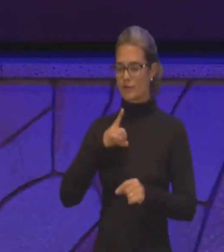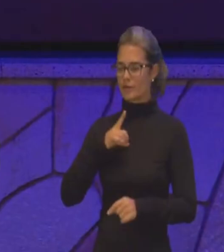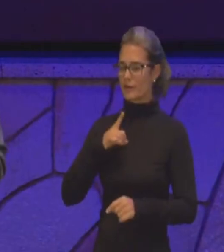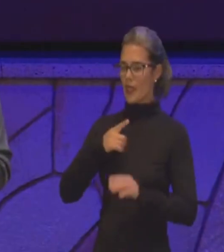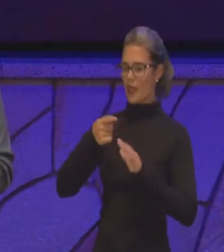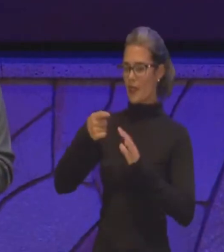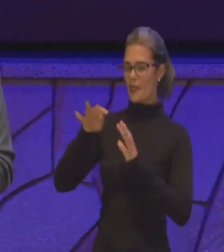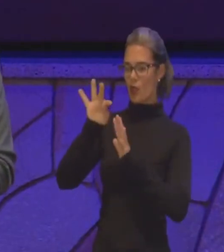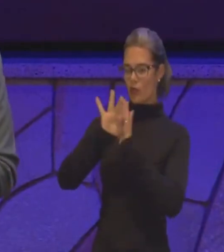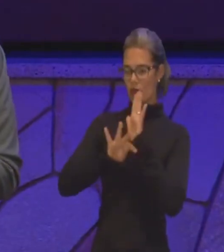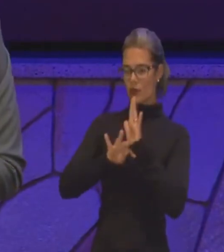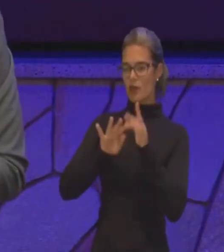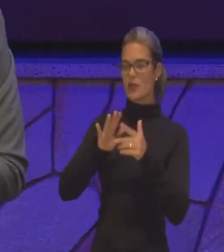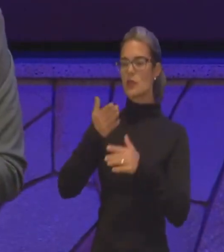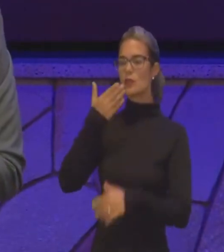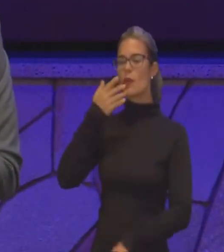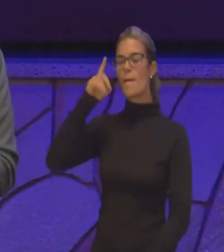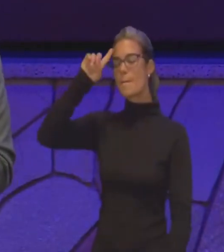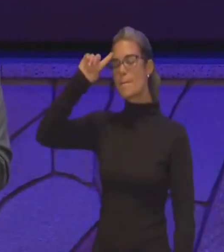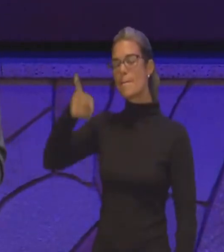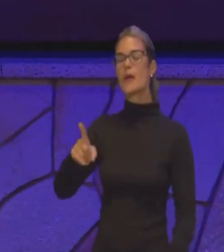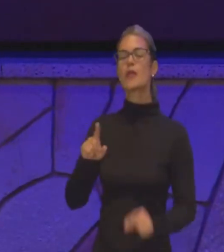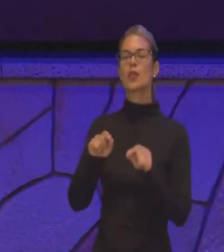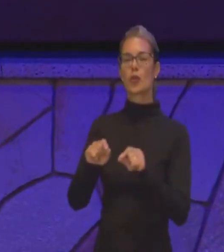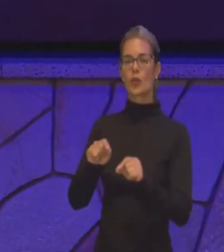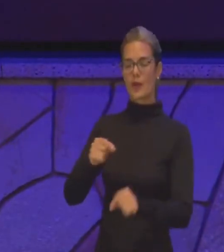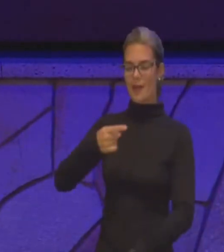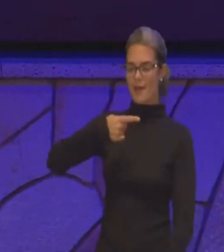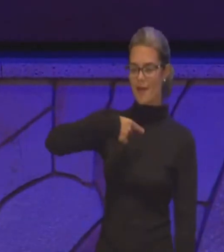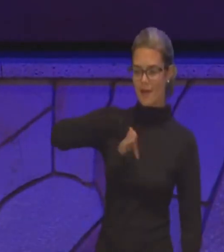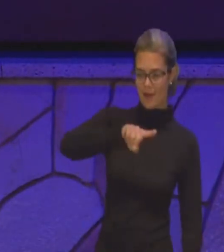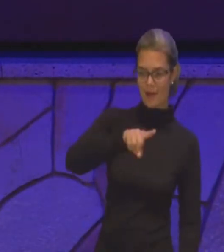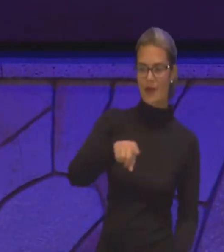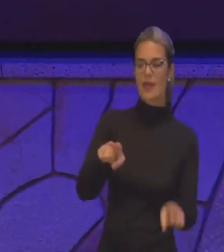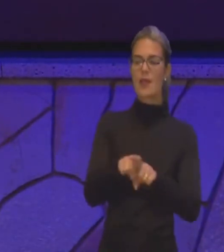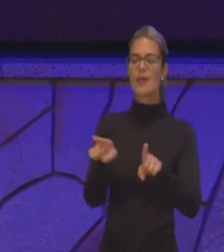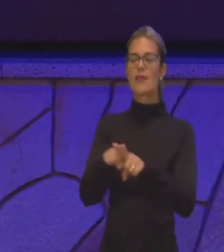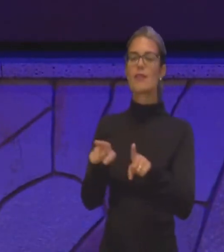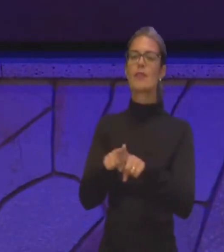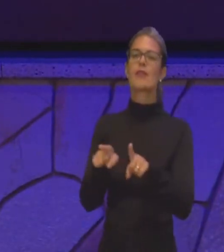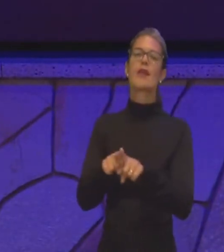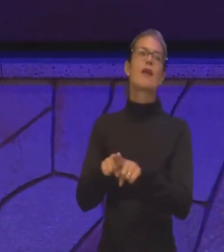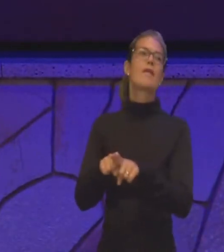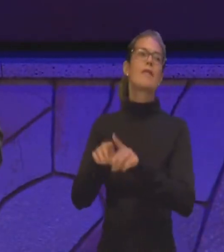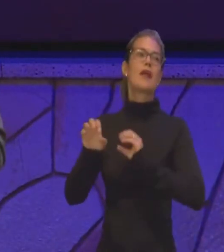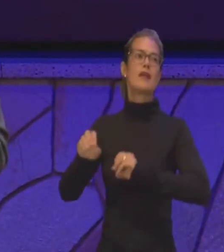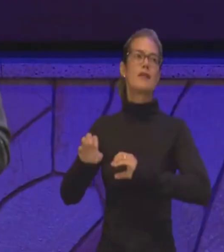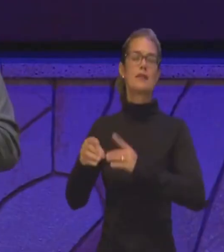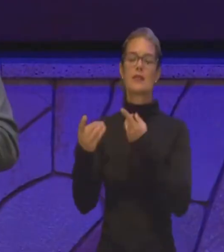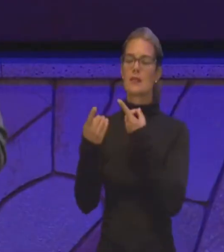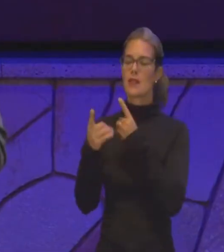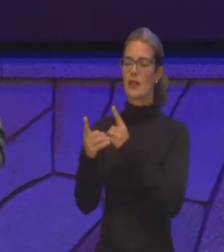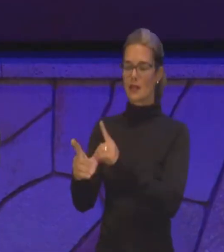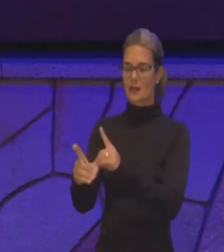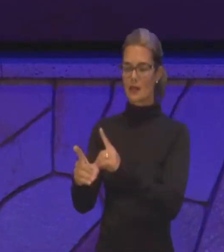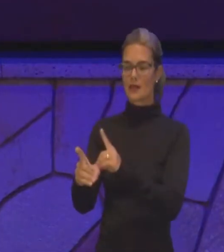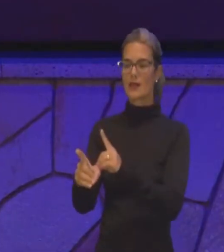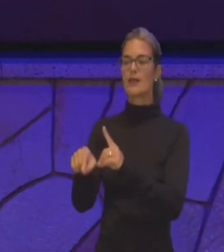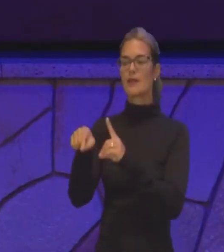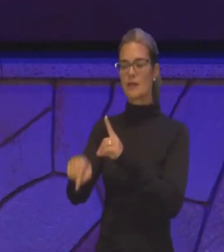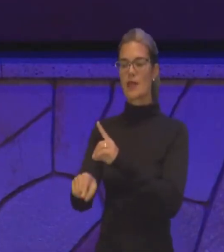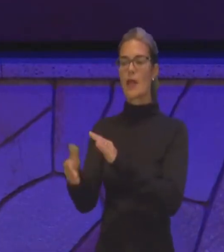ele deixa claro fazer discípulos, e ele continua afirmando